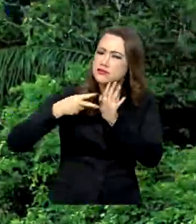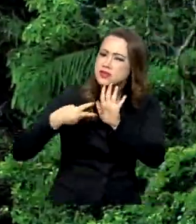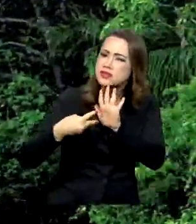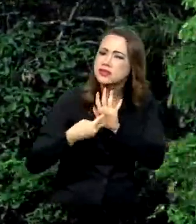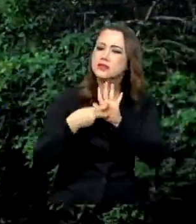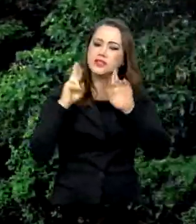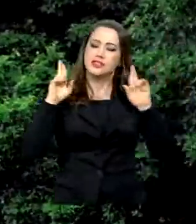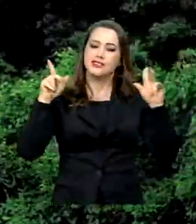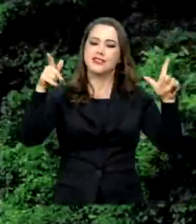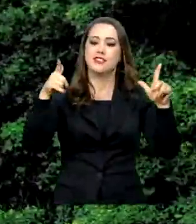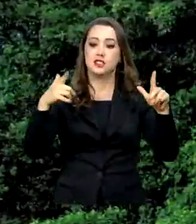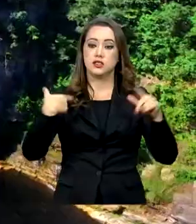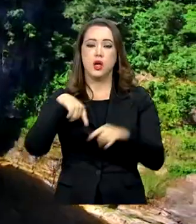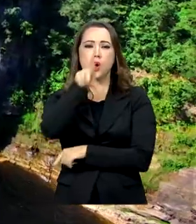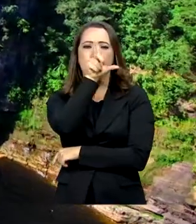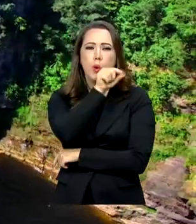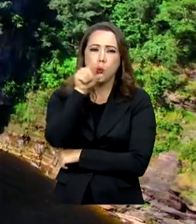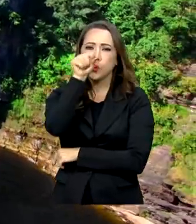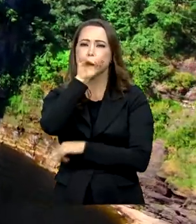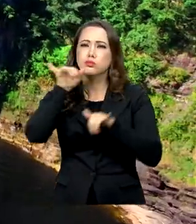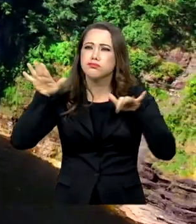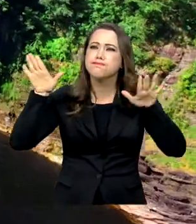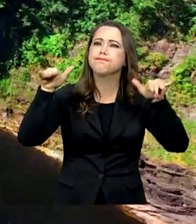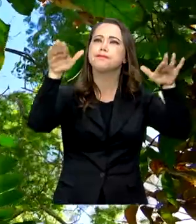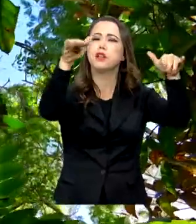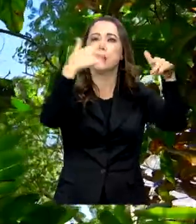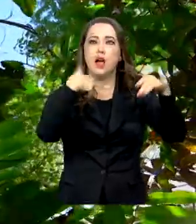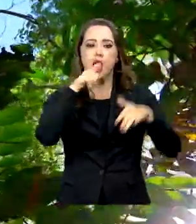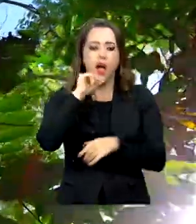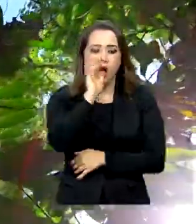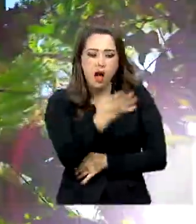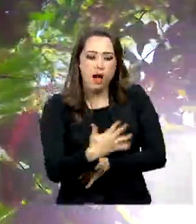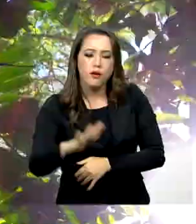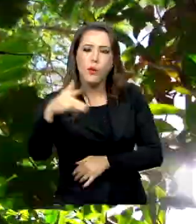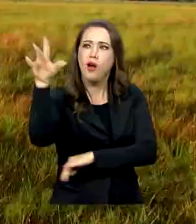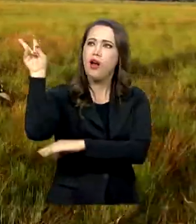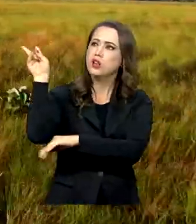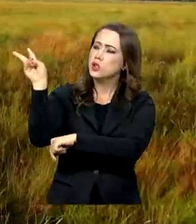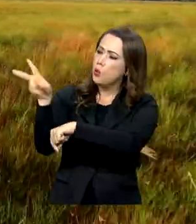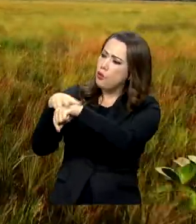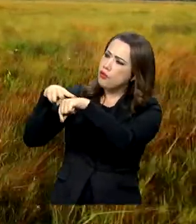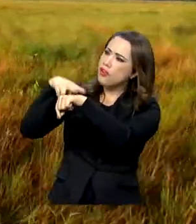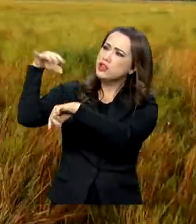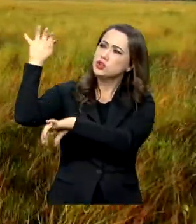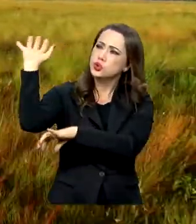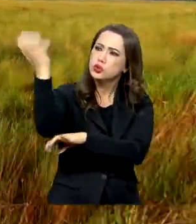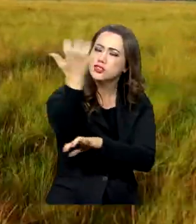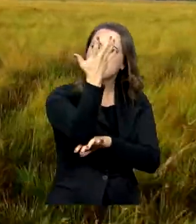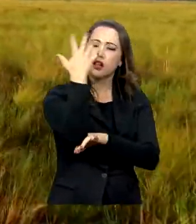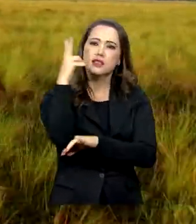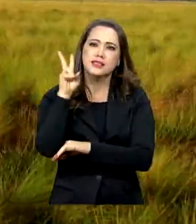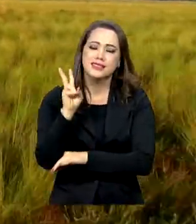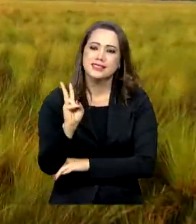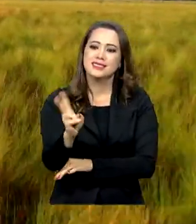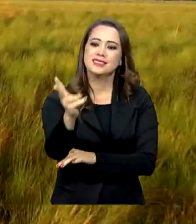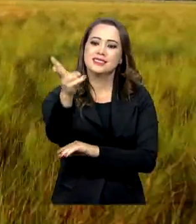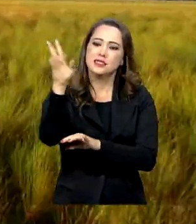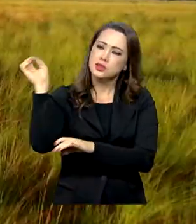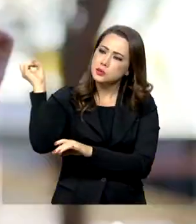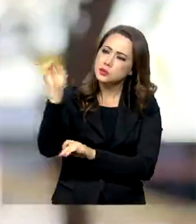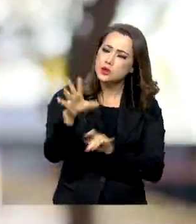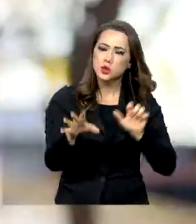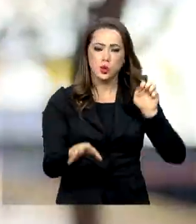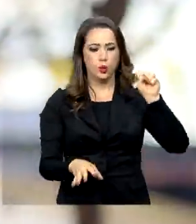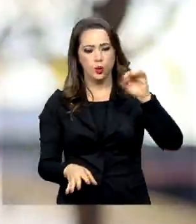A algazarra dos pássaros, o barulho das águas, o verde de nossas matas, vivamente iluminados, se unem ao